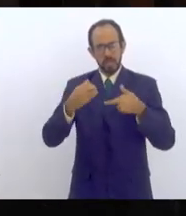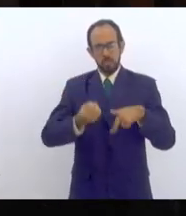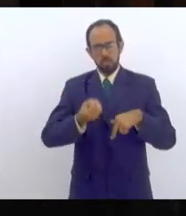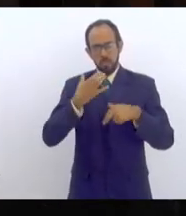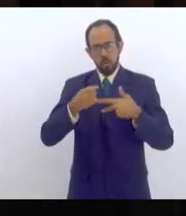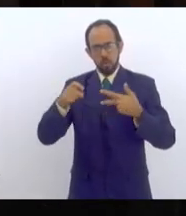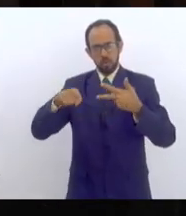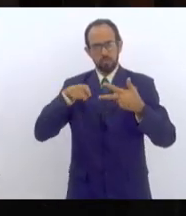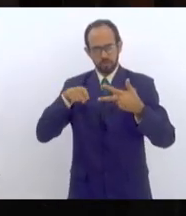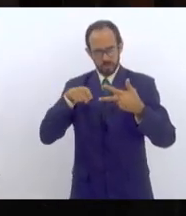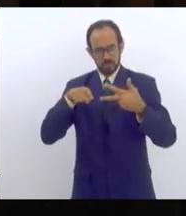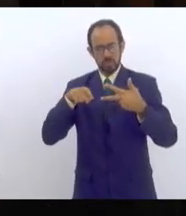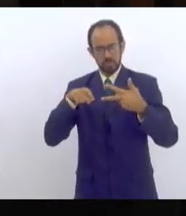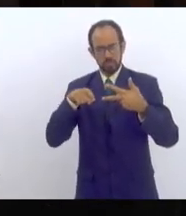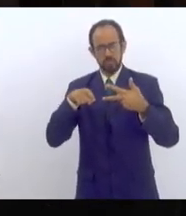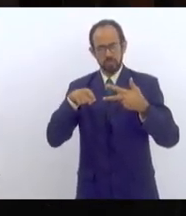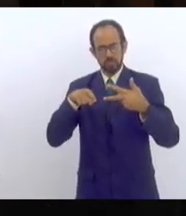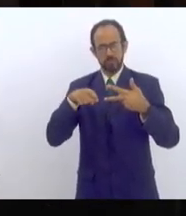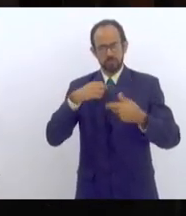Executivo.